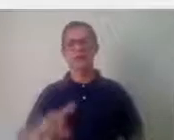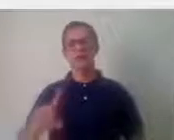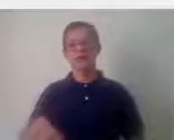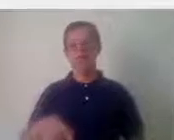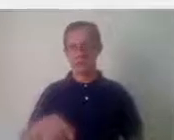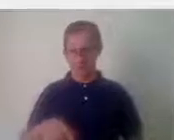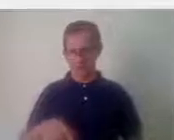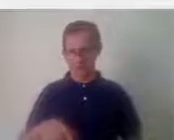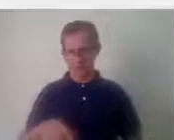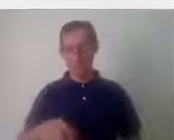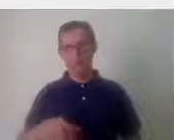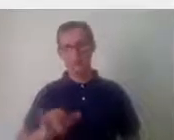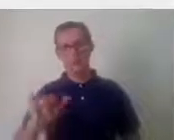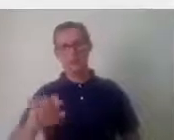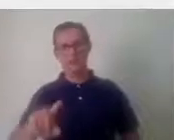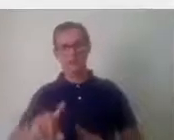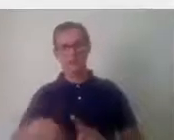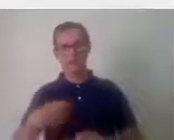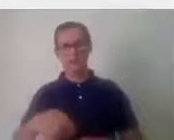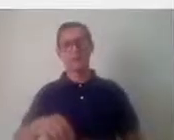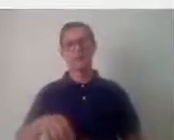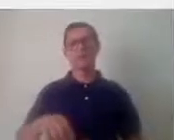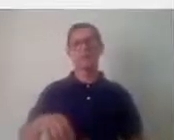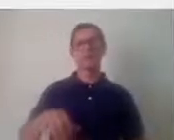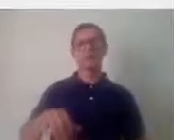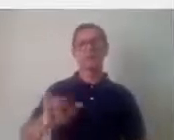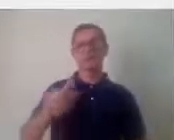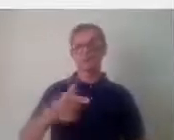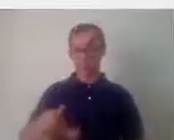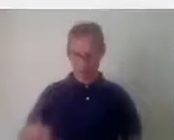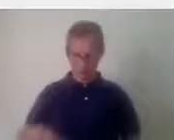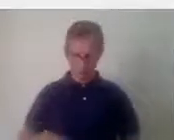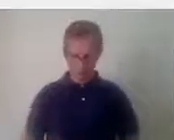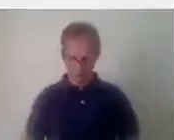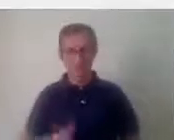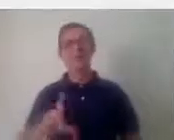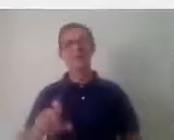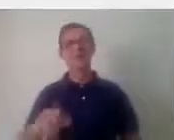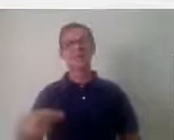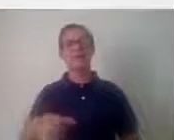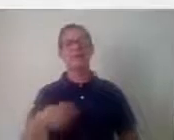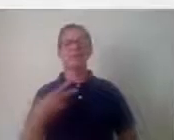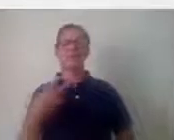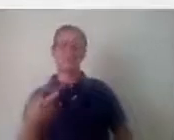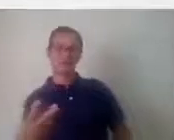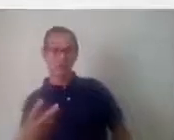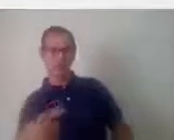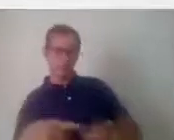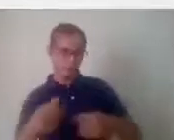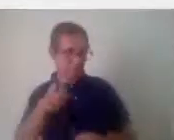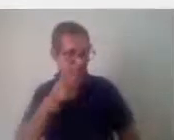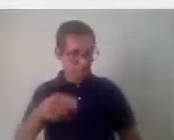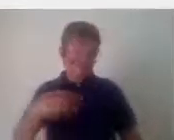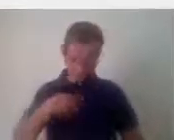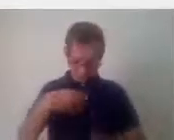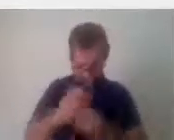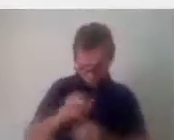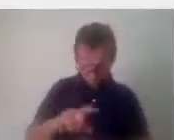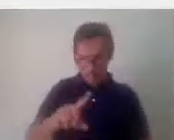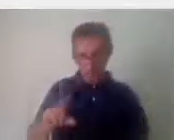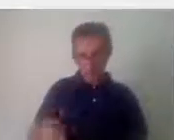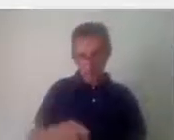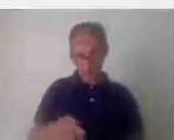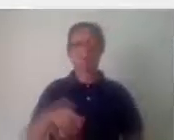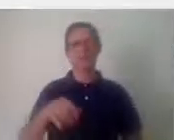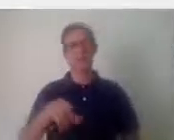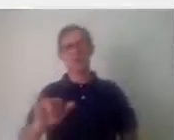y e depois em relação a y de novo, que vai ser menos 2. Ah, professora, eu posso calcular a derivada em relação